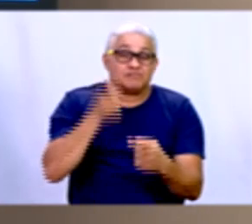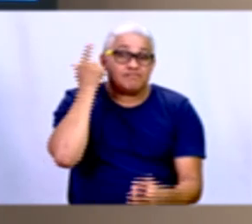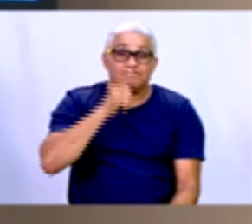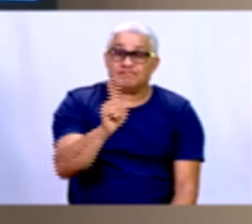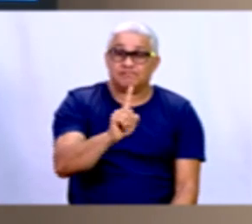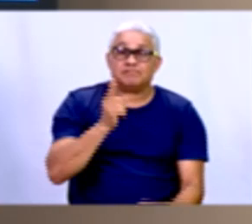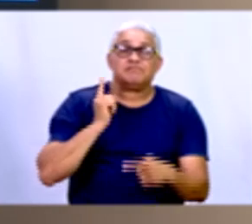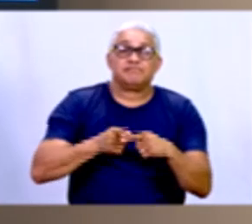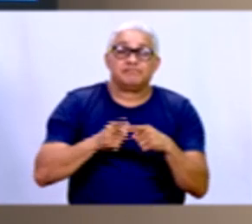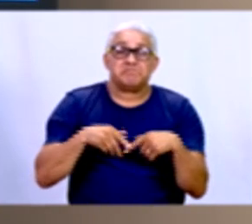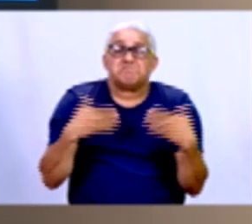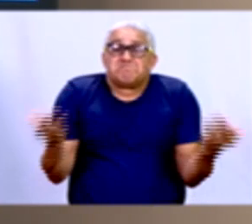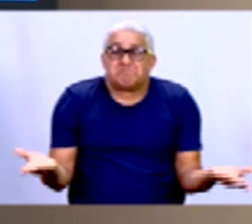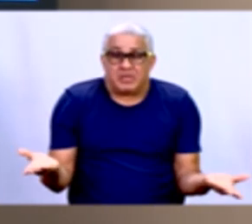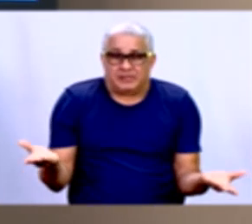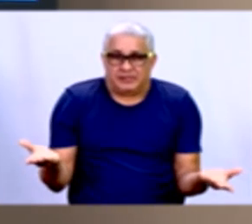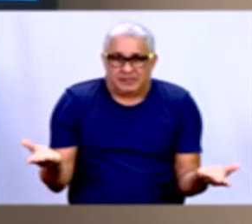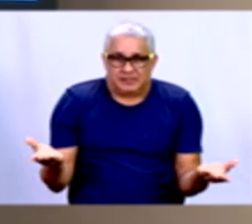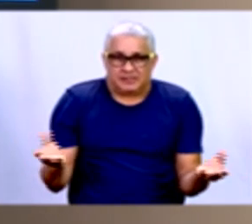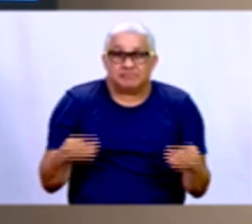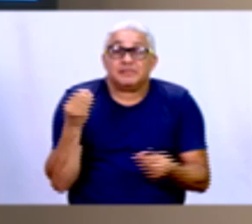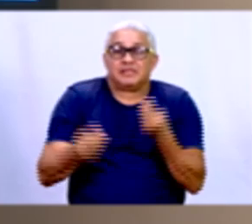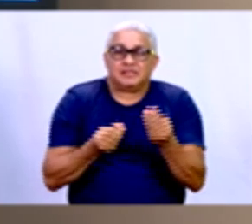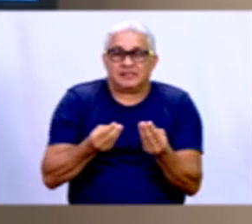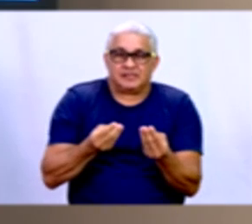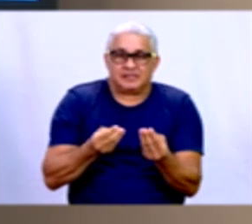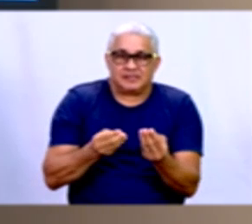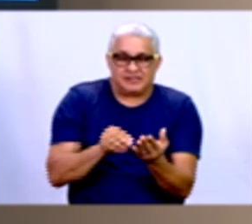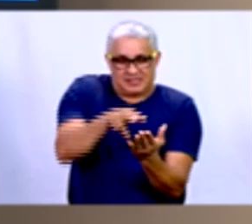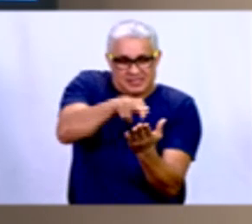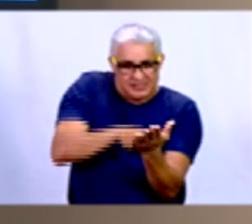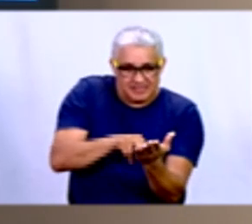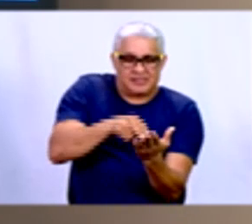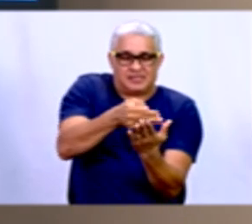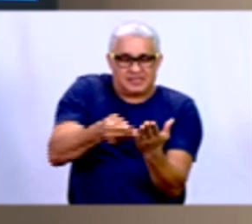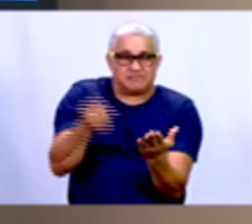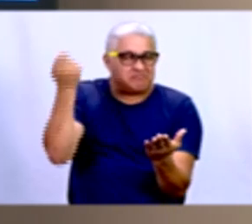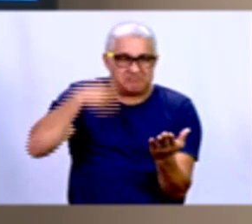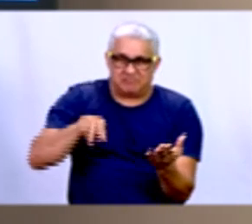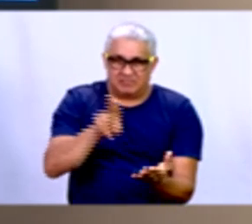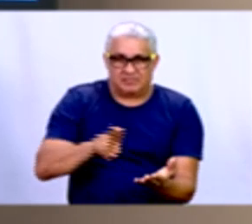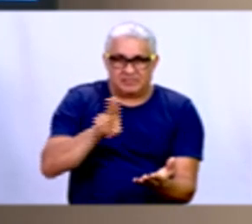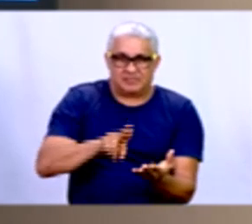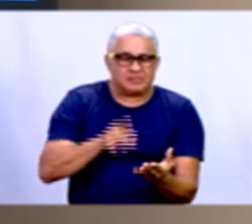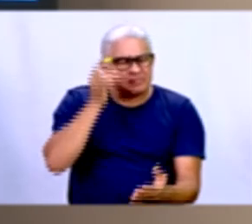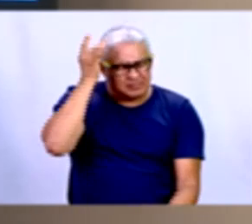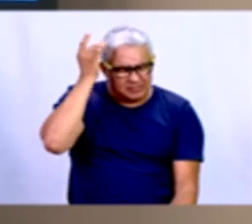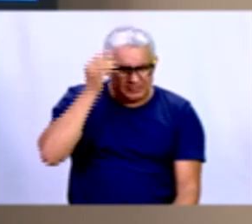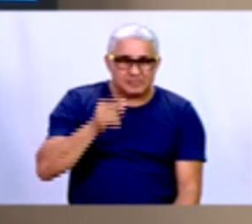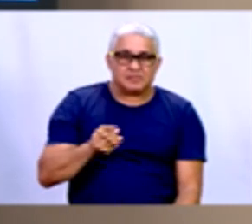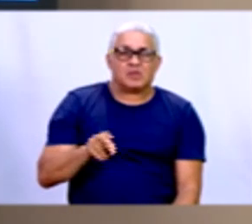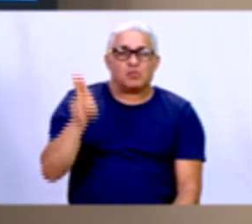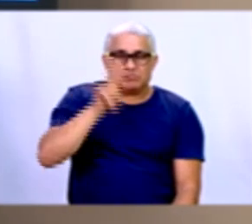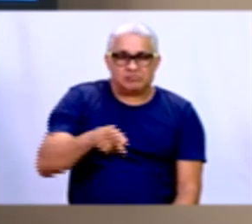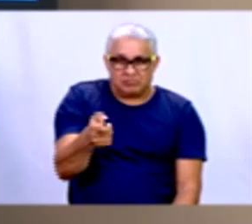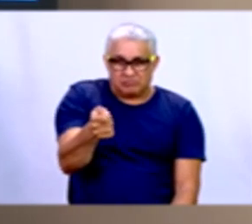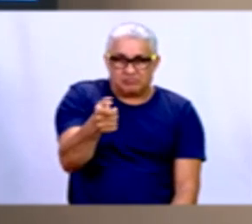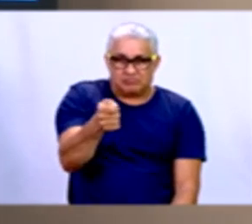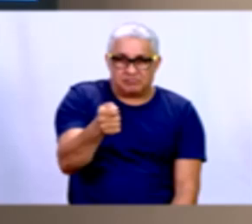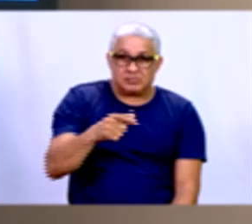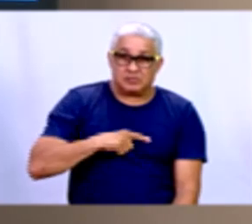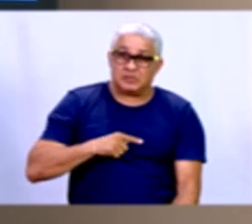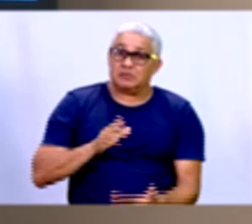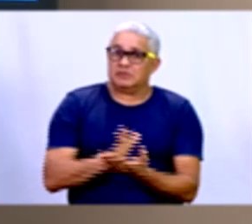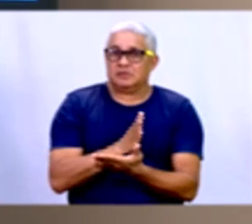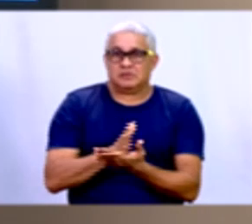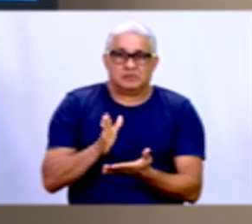para que servem aqueles botões. Então a gente cobre para ela não precisar usar. Então, é fácil usar um controle remoto hoje em dia? Tem controle remoto que